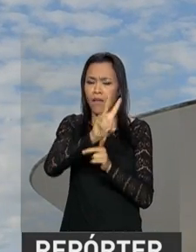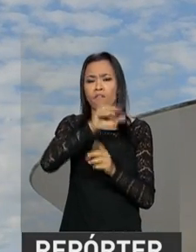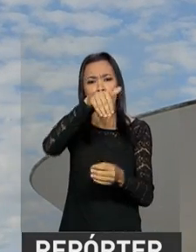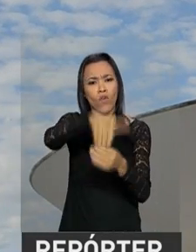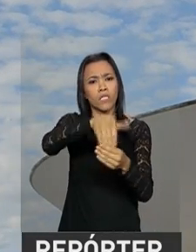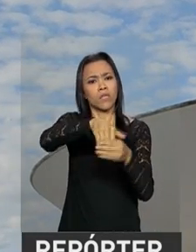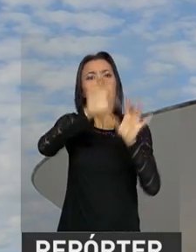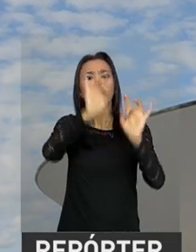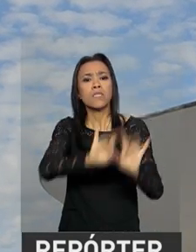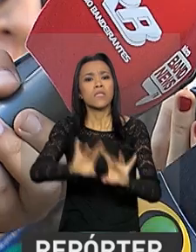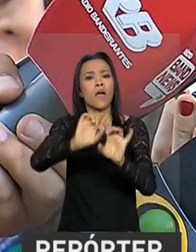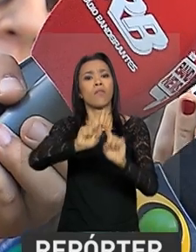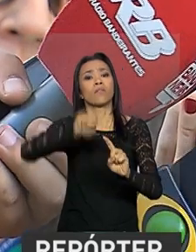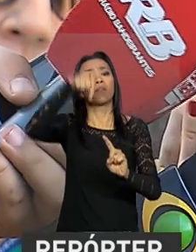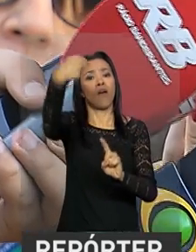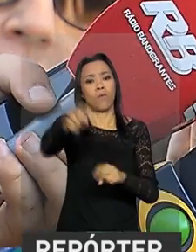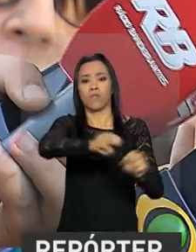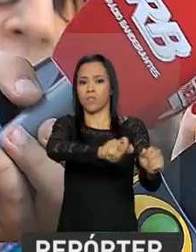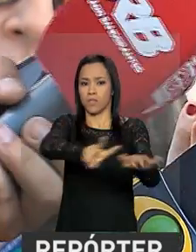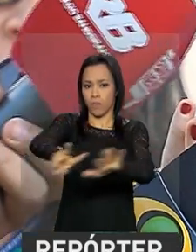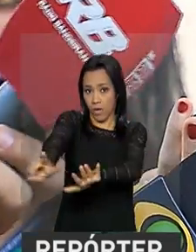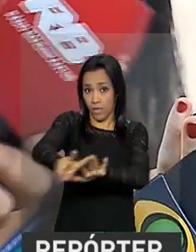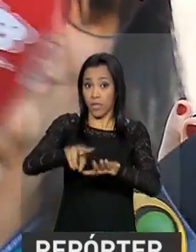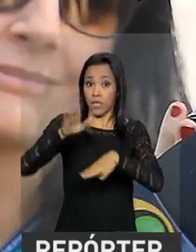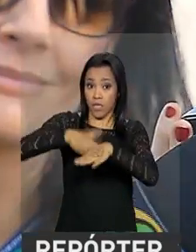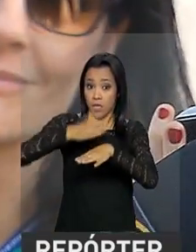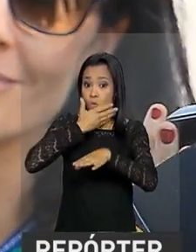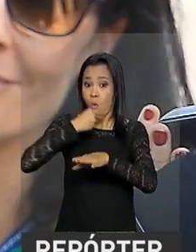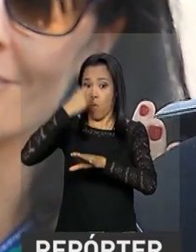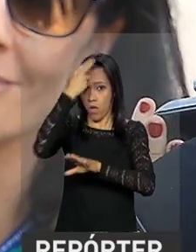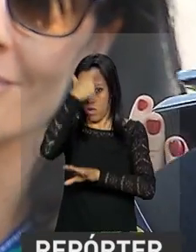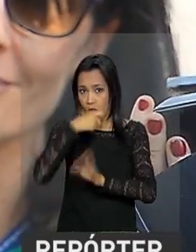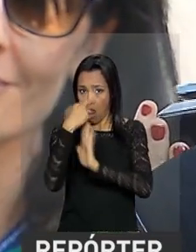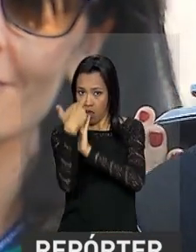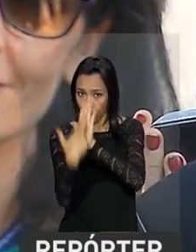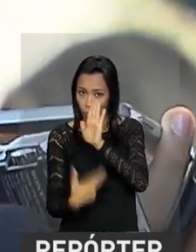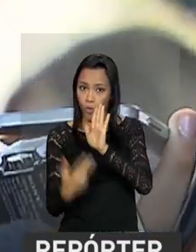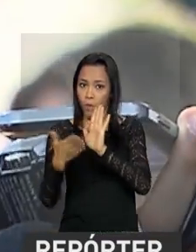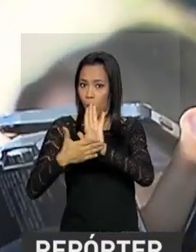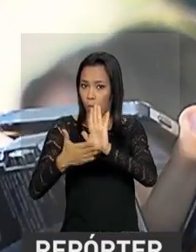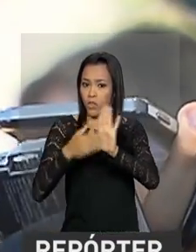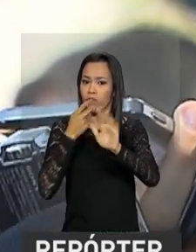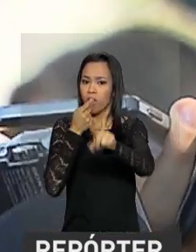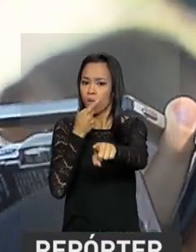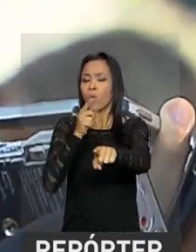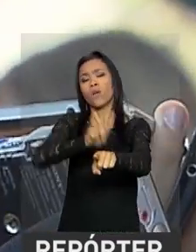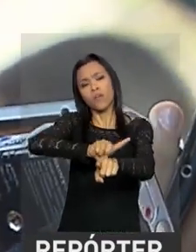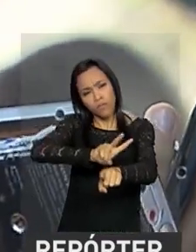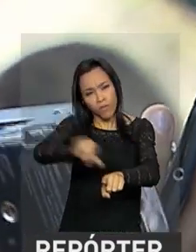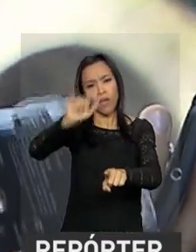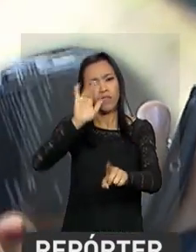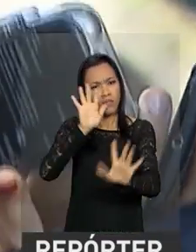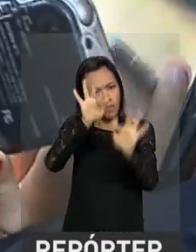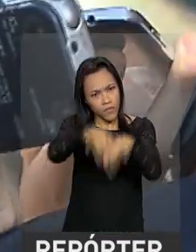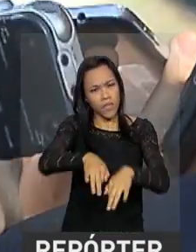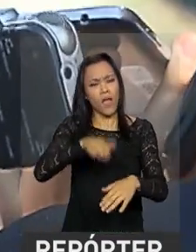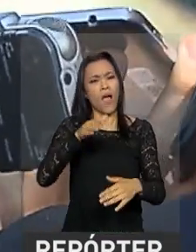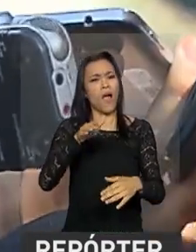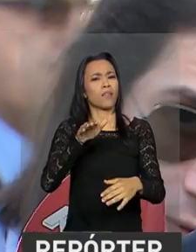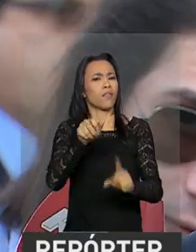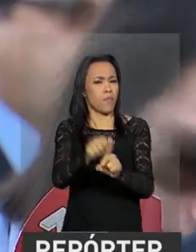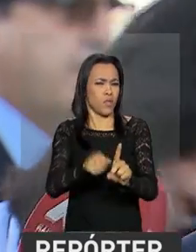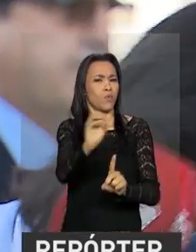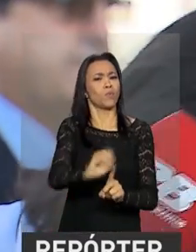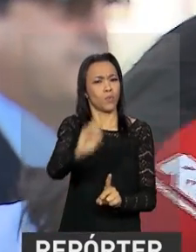dos Deputados na semana que vem e segundo o relator da proposta Deputado darcísio Perondi deve ter a votação concluída na casa até o final de